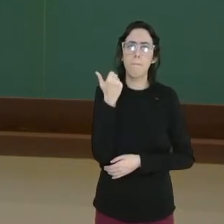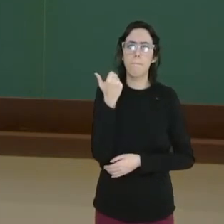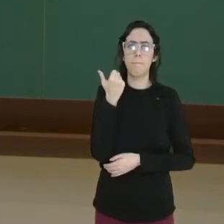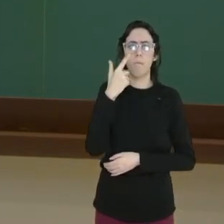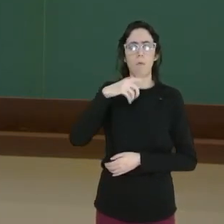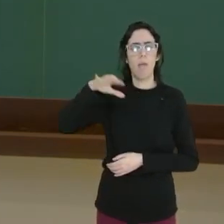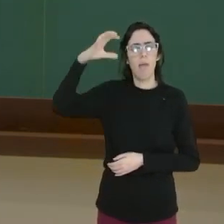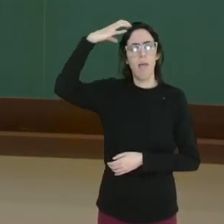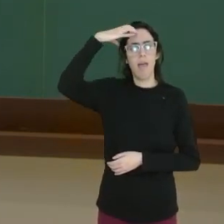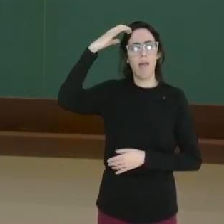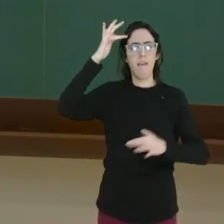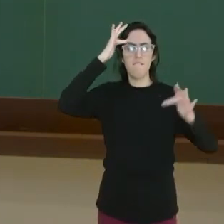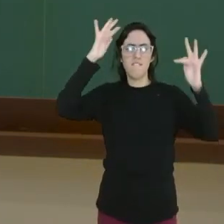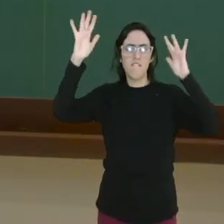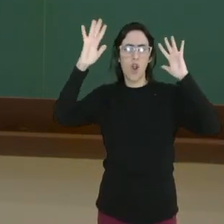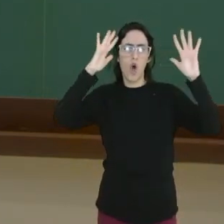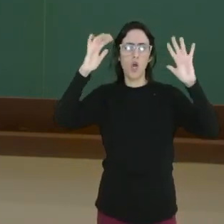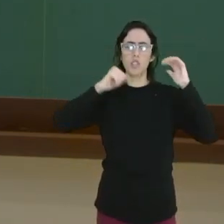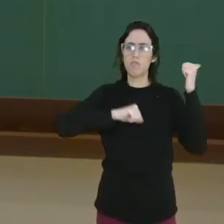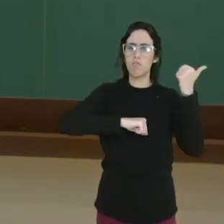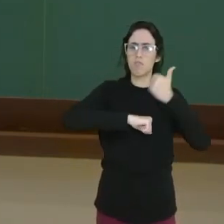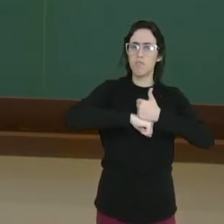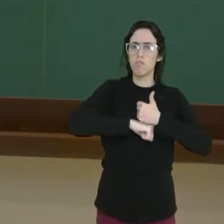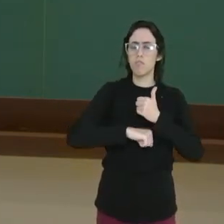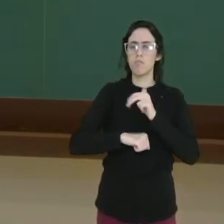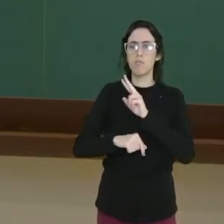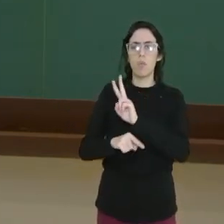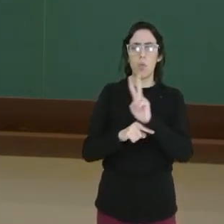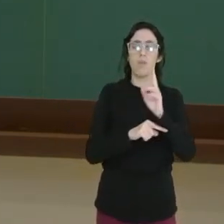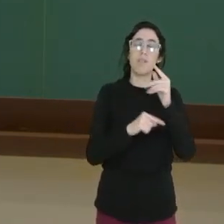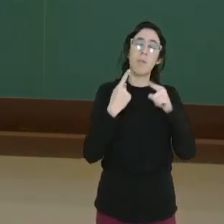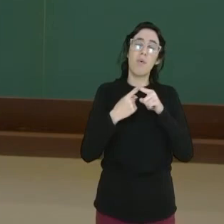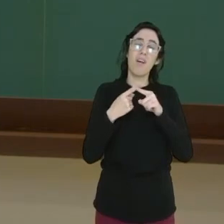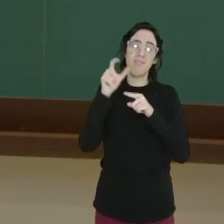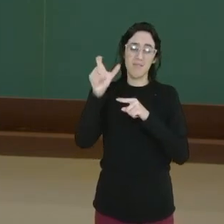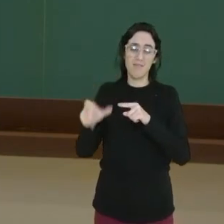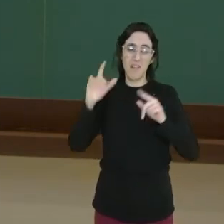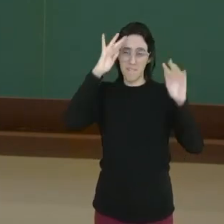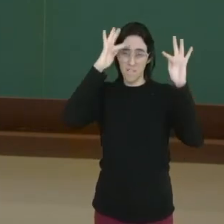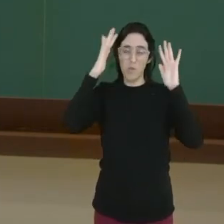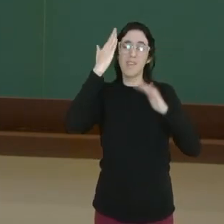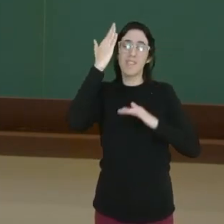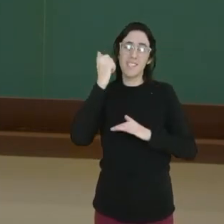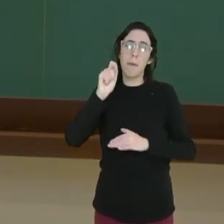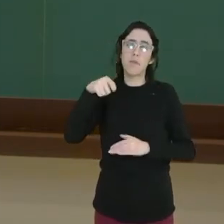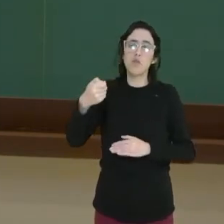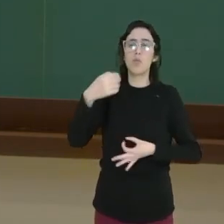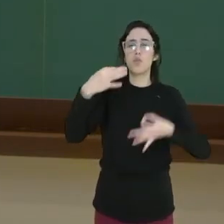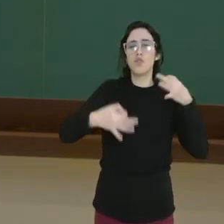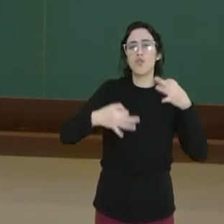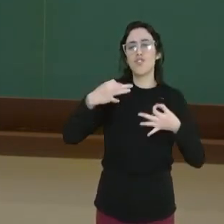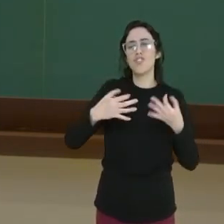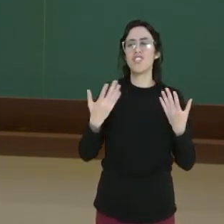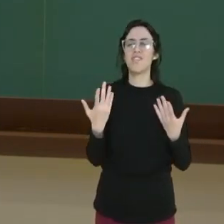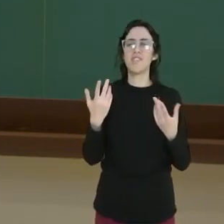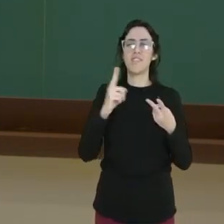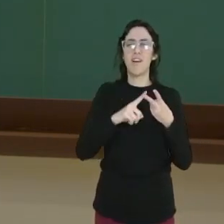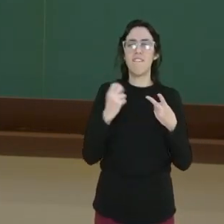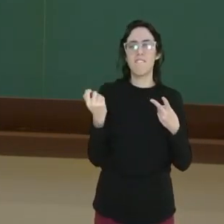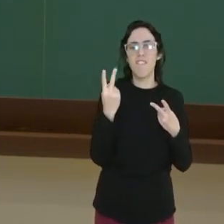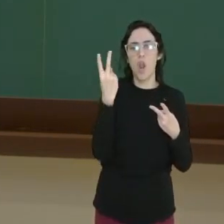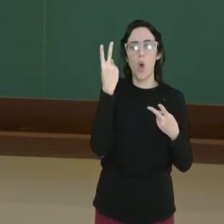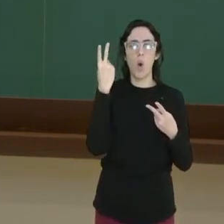rei filósofo, porque ele entende bem conceitos como justiça, desenvolvimento de virtudes.